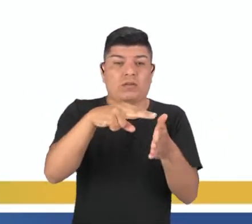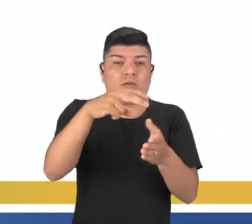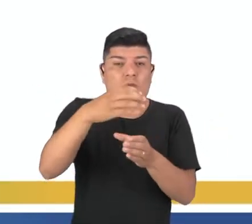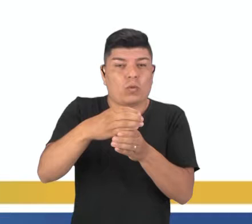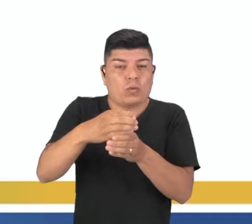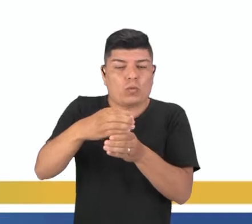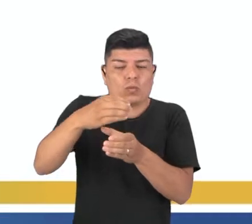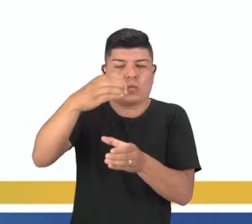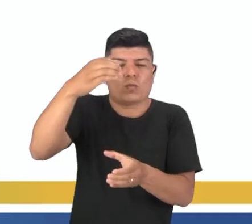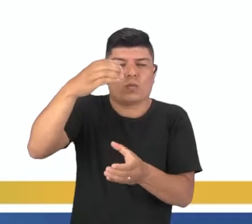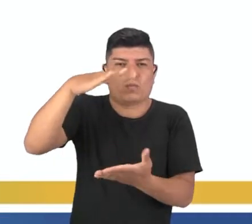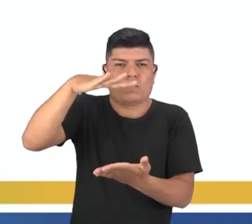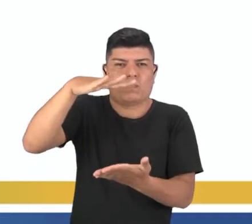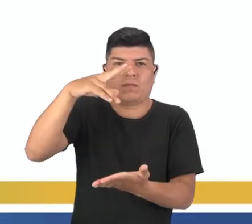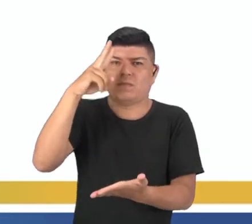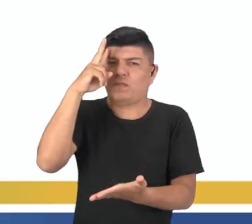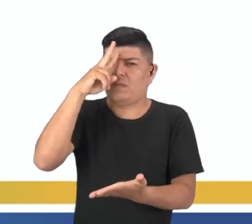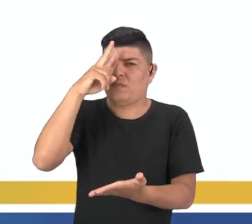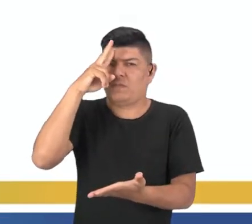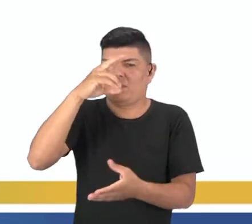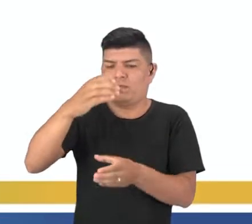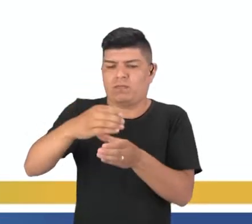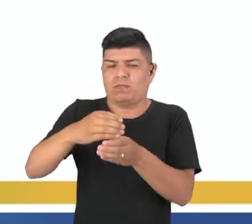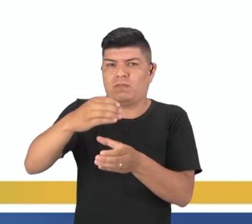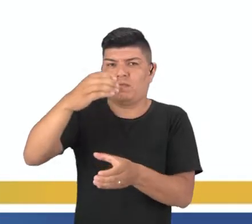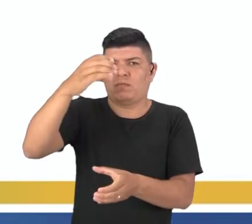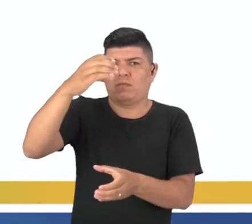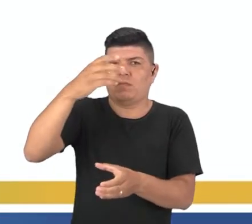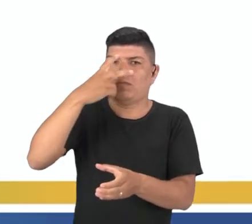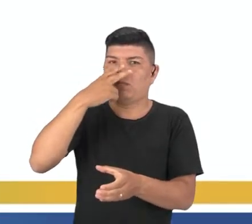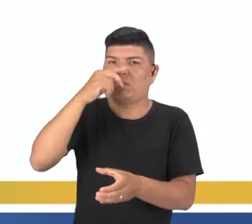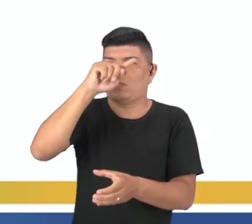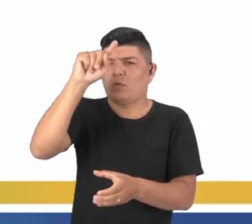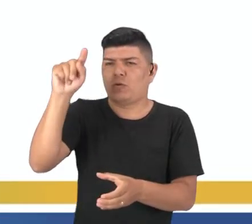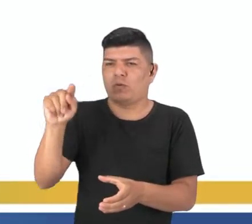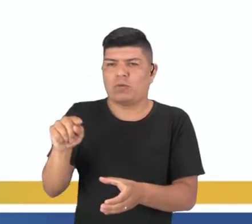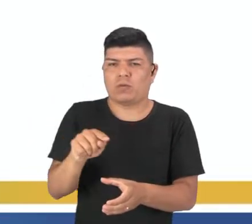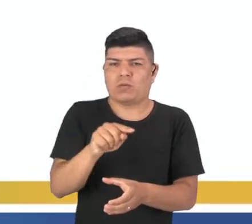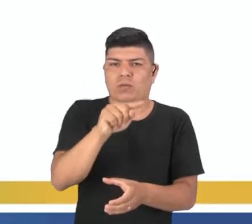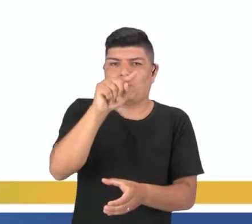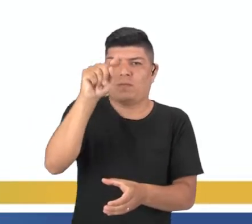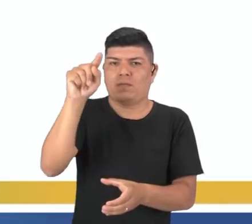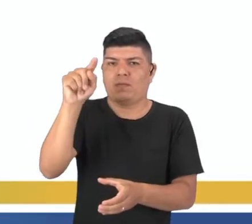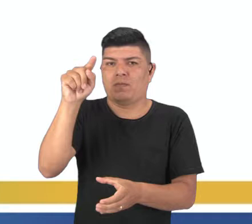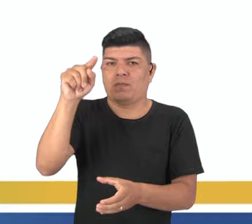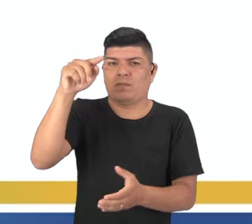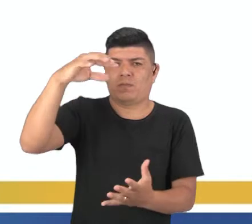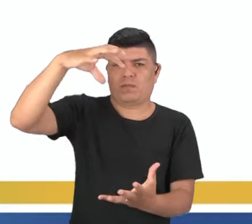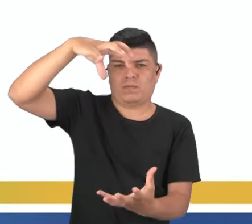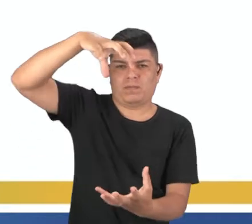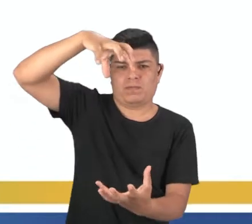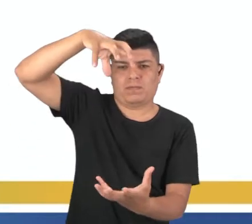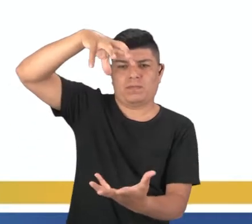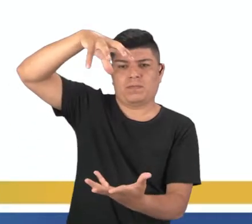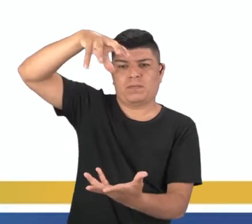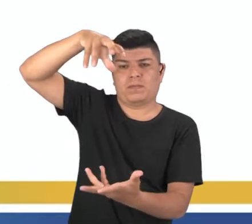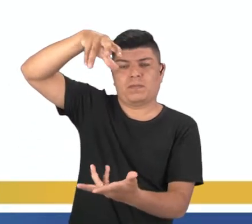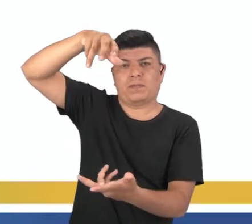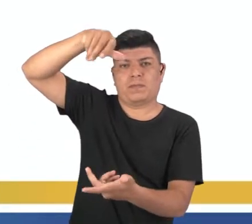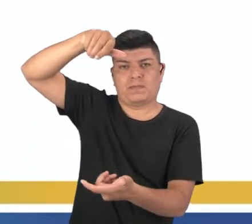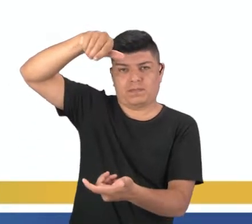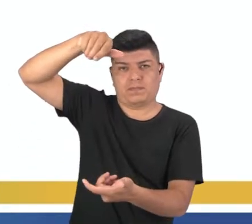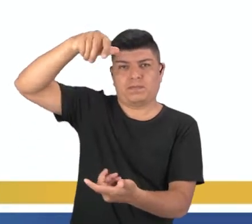de um cilindro. Lembre que cilindros são corpos redondos, formados por duas bases circulares